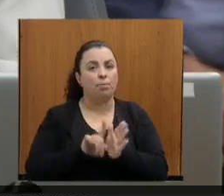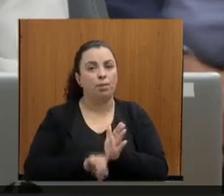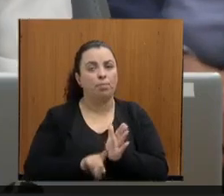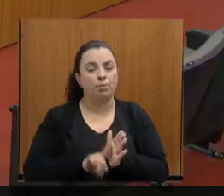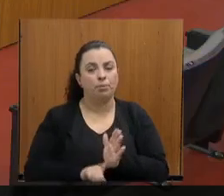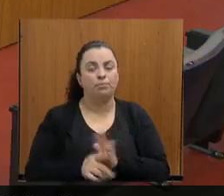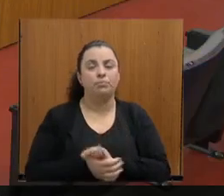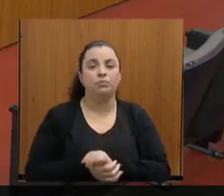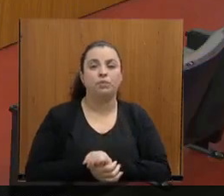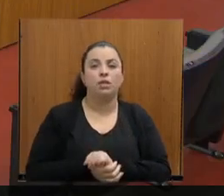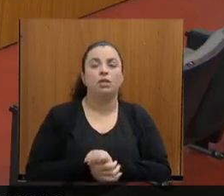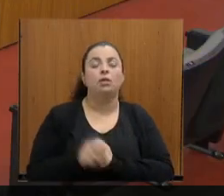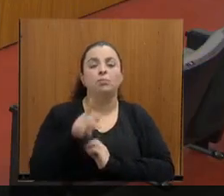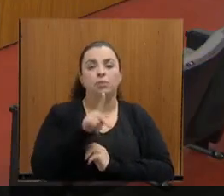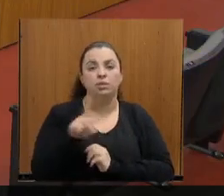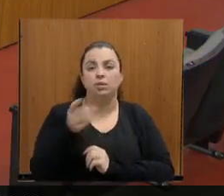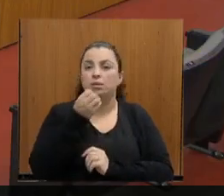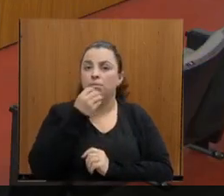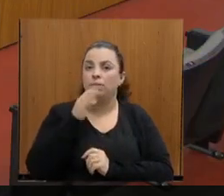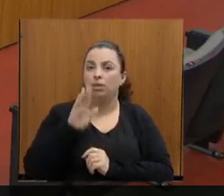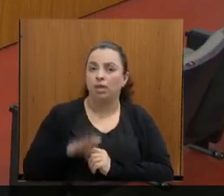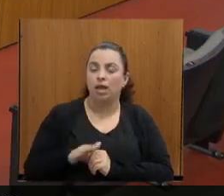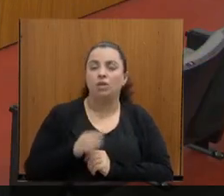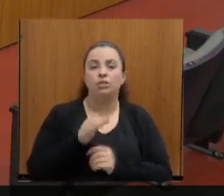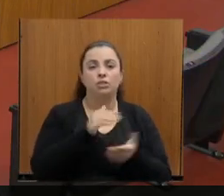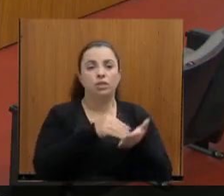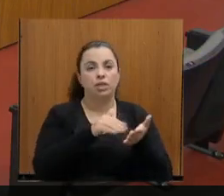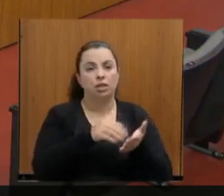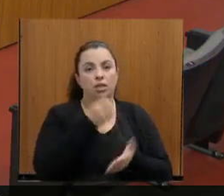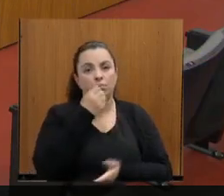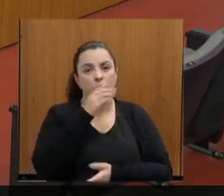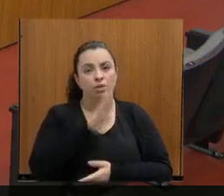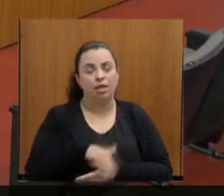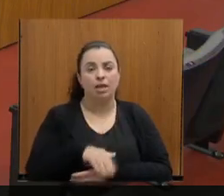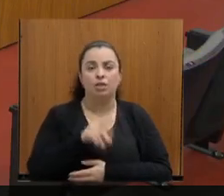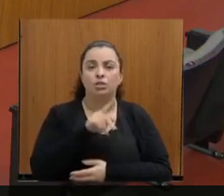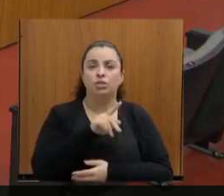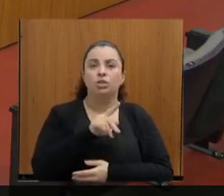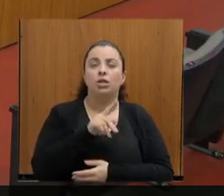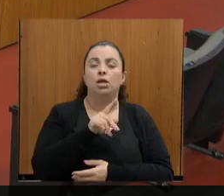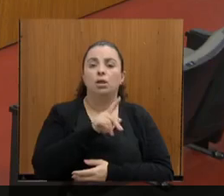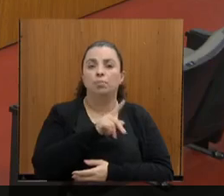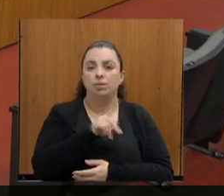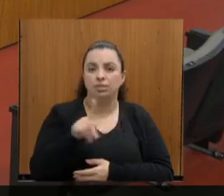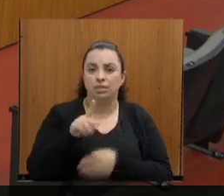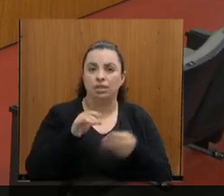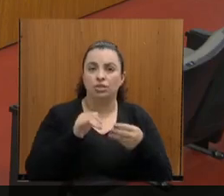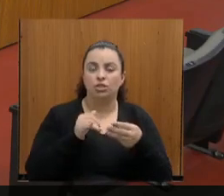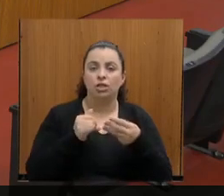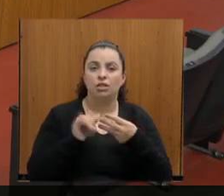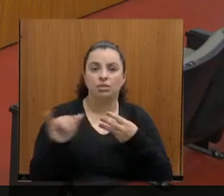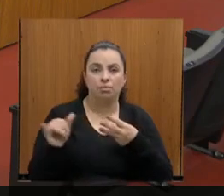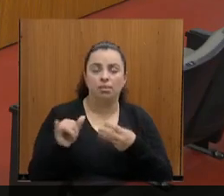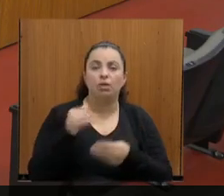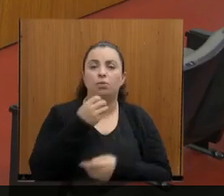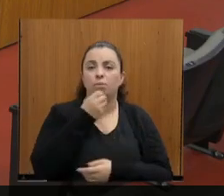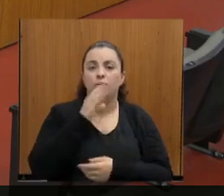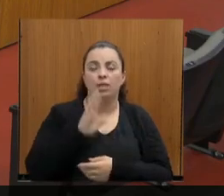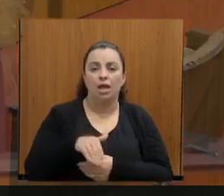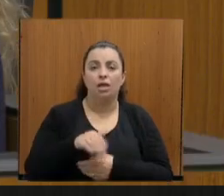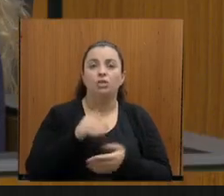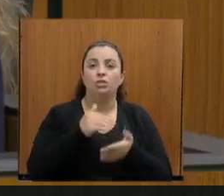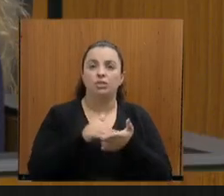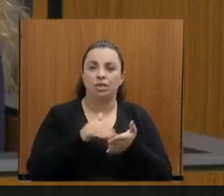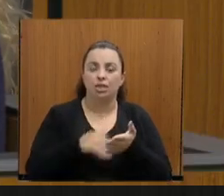Presidente Boa tarde Boa tarde o secretário boa tarde é o presidente você miga né o secretário de estado